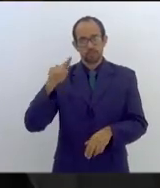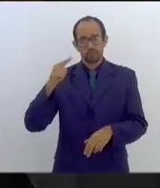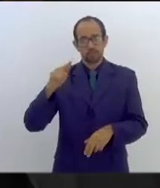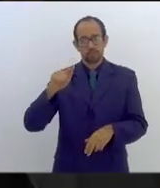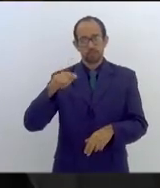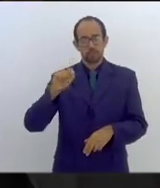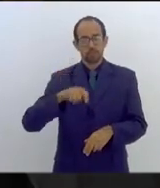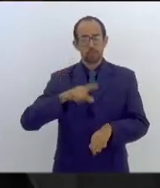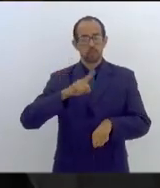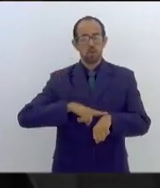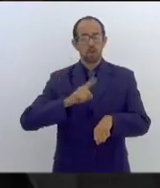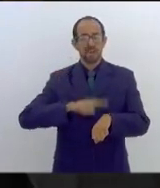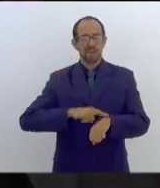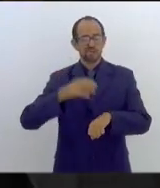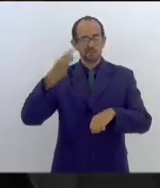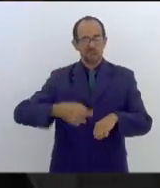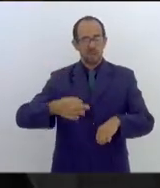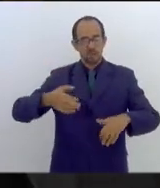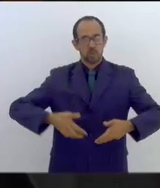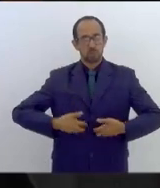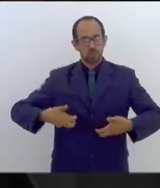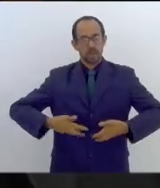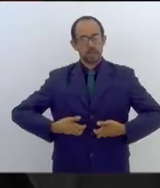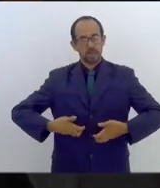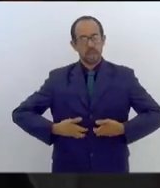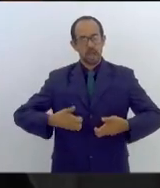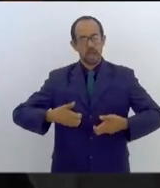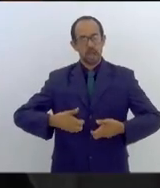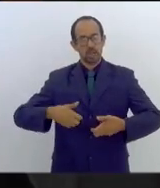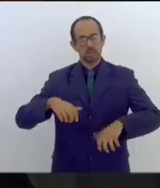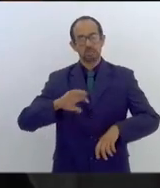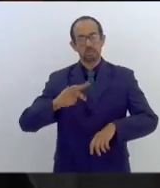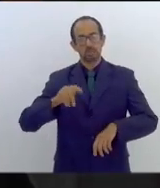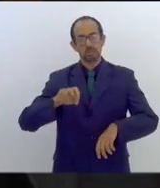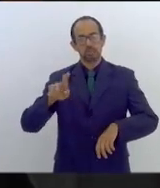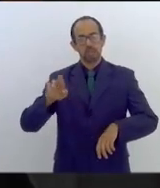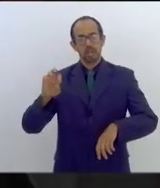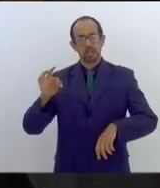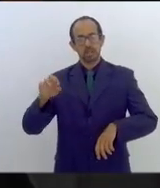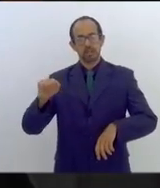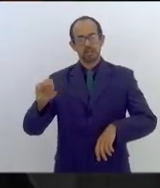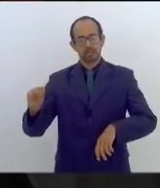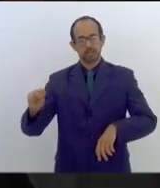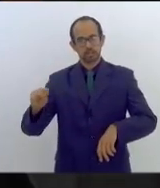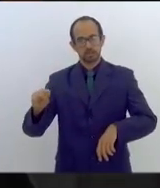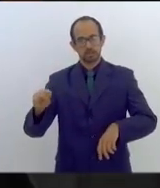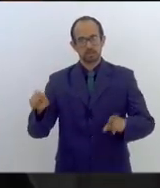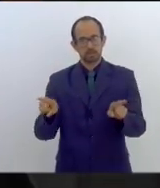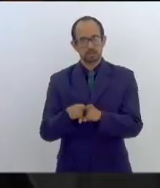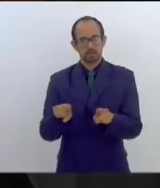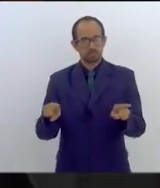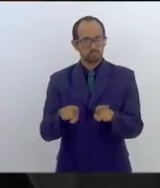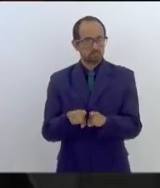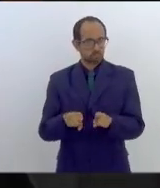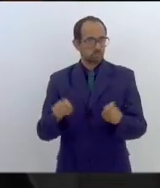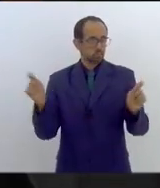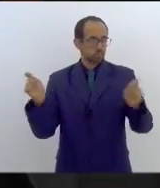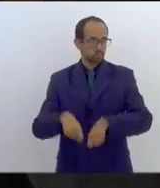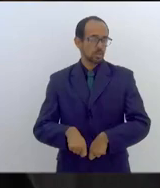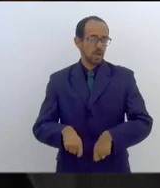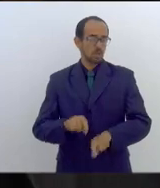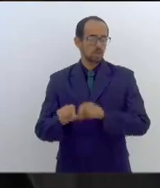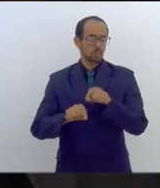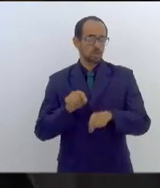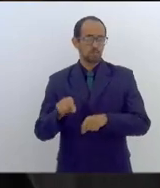Paquetá, garantindo a linha social em Charitas. Não dá para a população do Rio de Janeiro pagar o